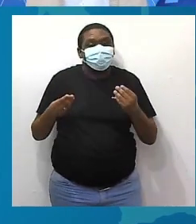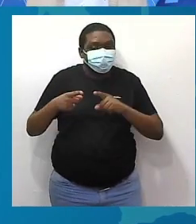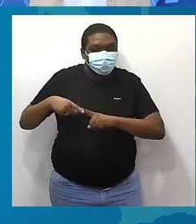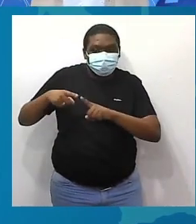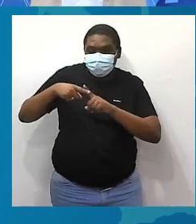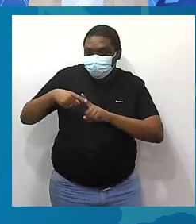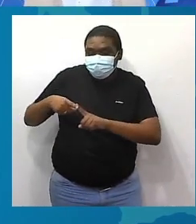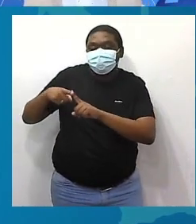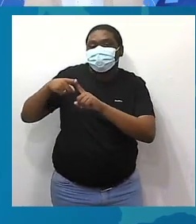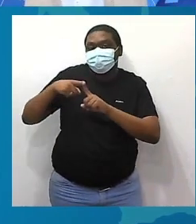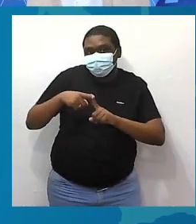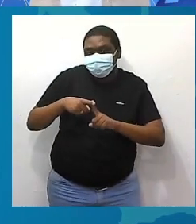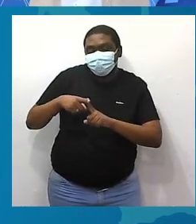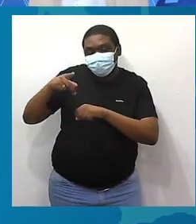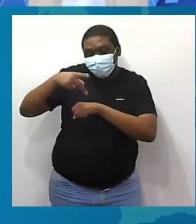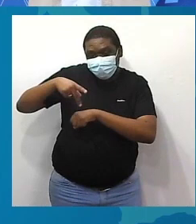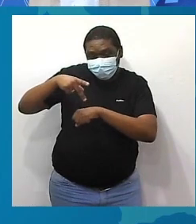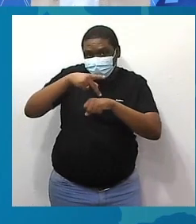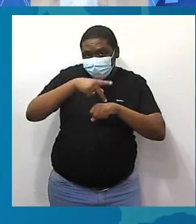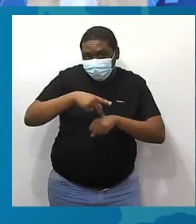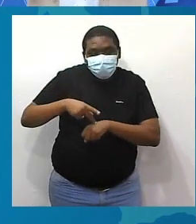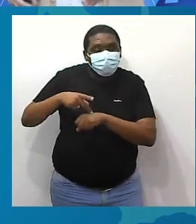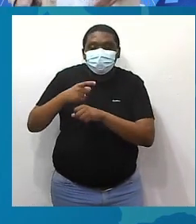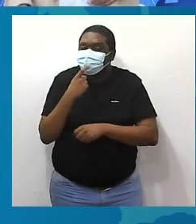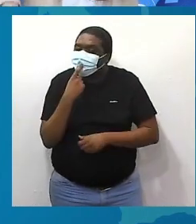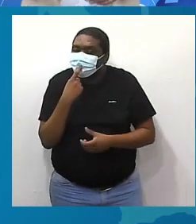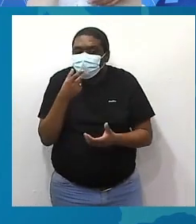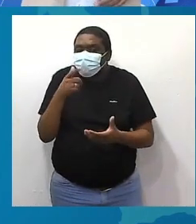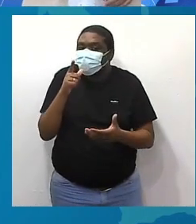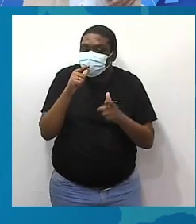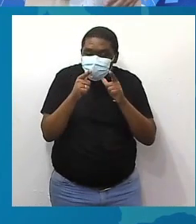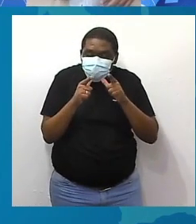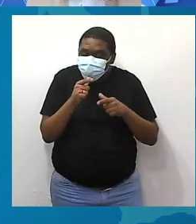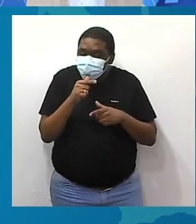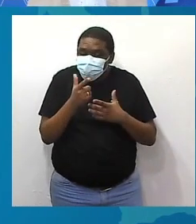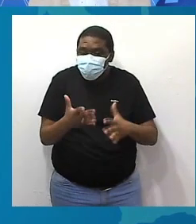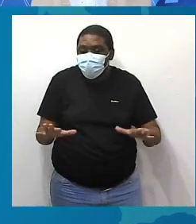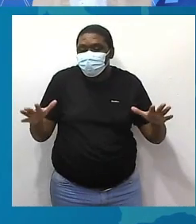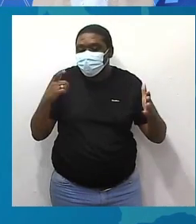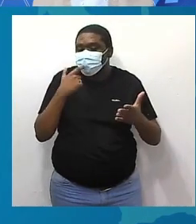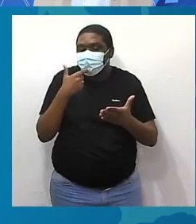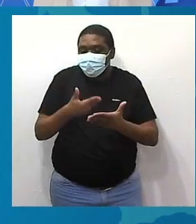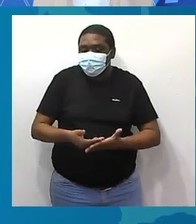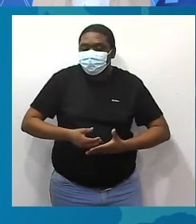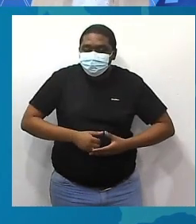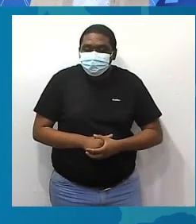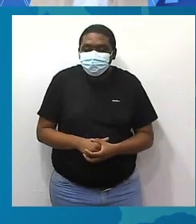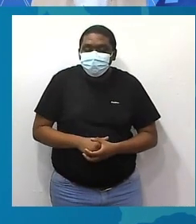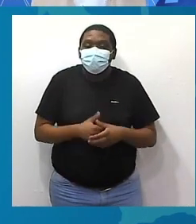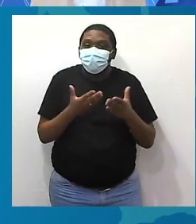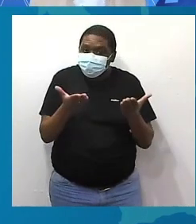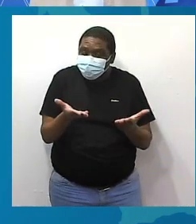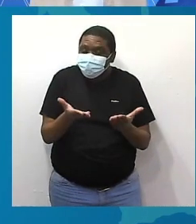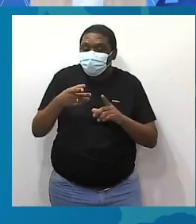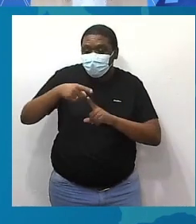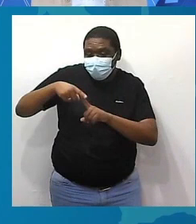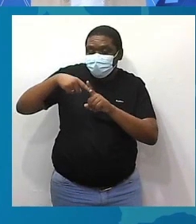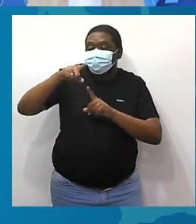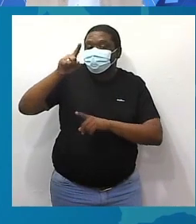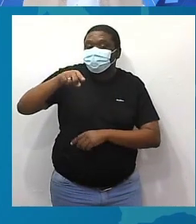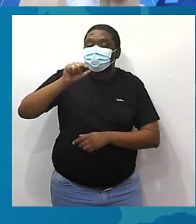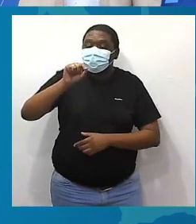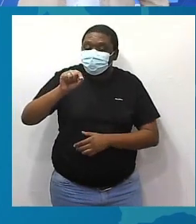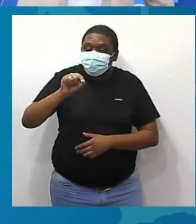estão justamente perto do mar, bem pertinho. Bom, essas rochas aí, elas são